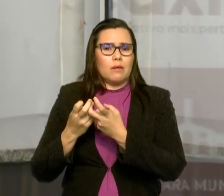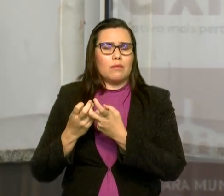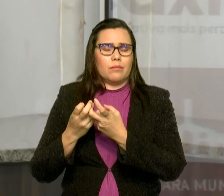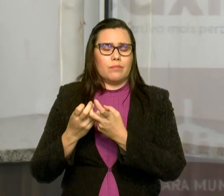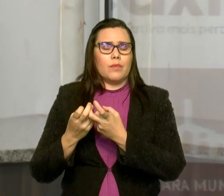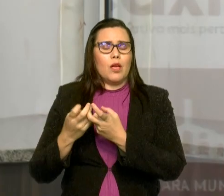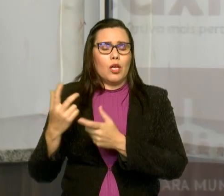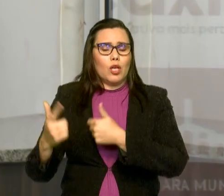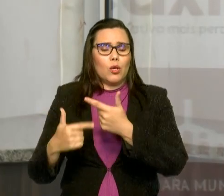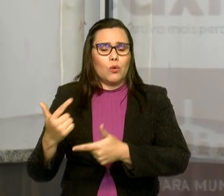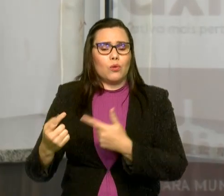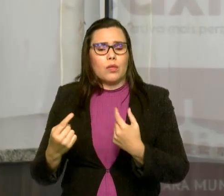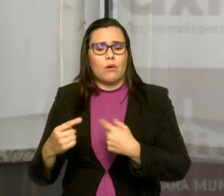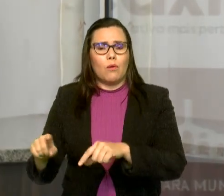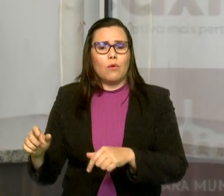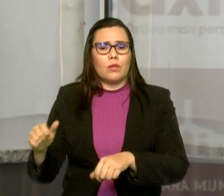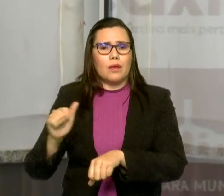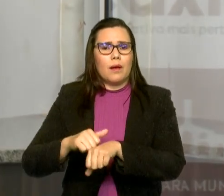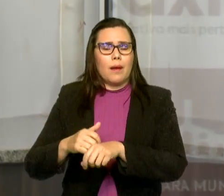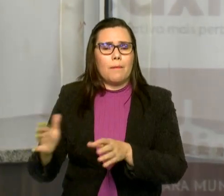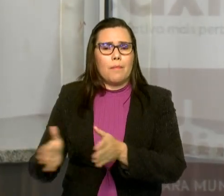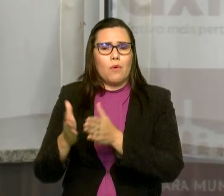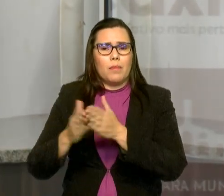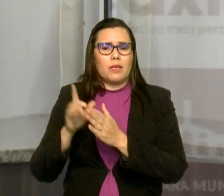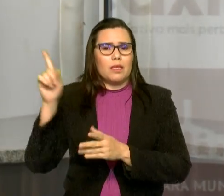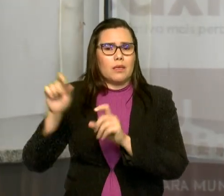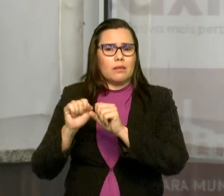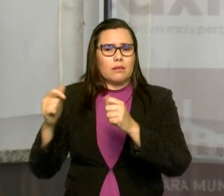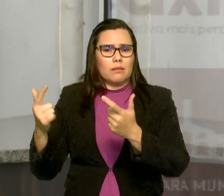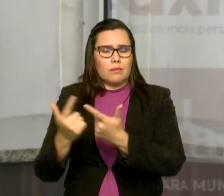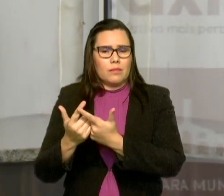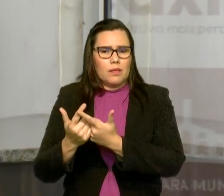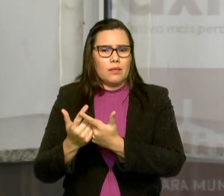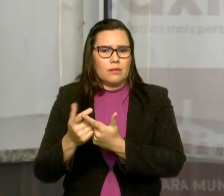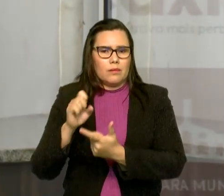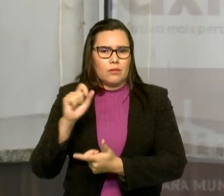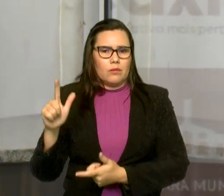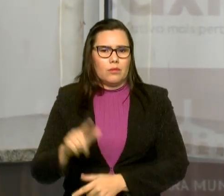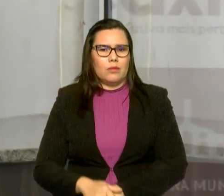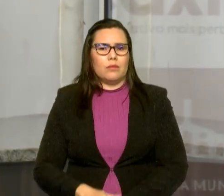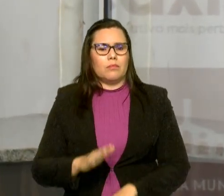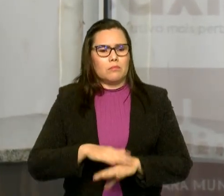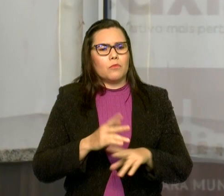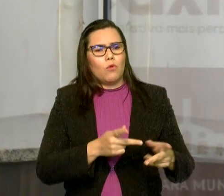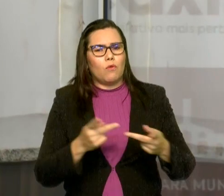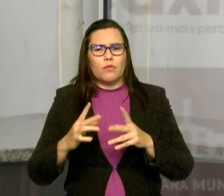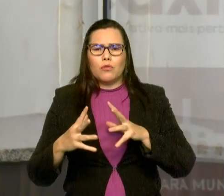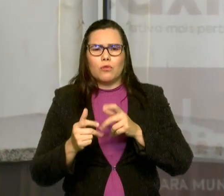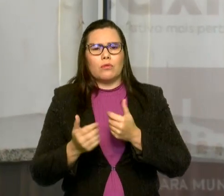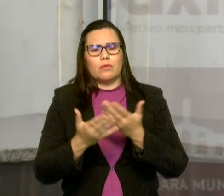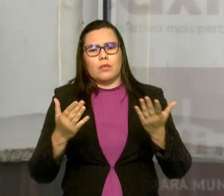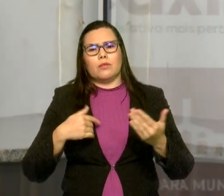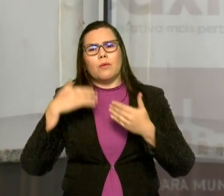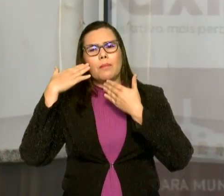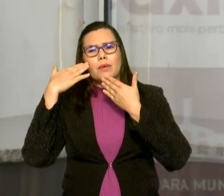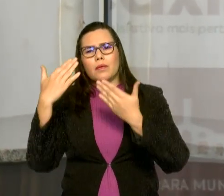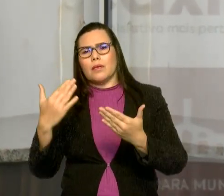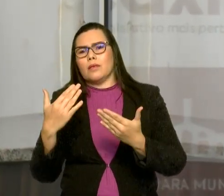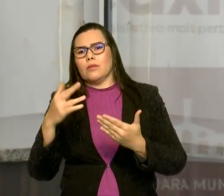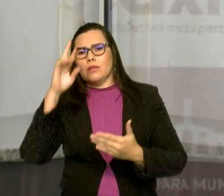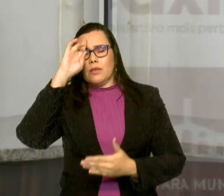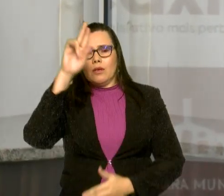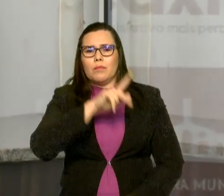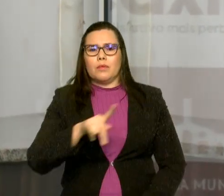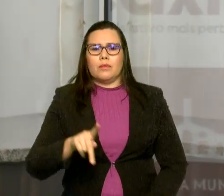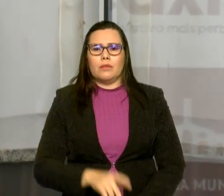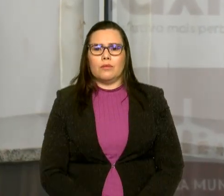nome da Assembleia Legislativa. Muito obrigado, senhor deputado. Senhora presidente, em caráter emergencial, que no